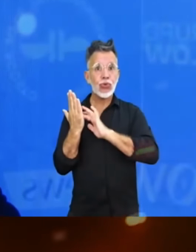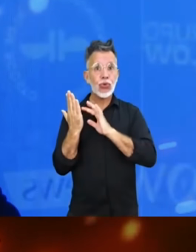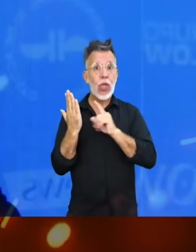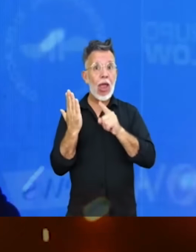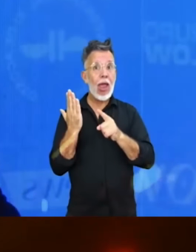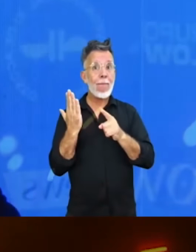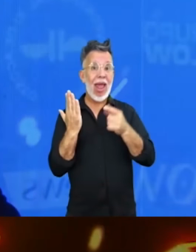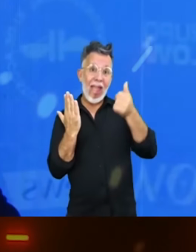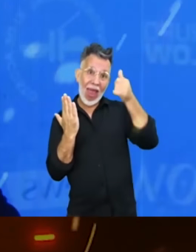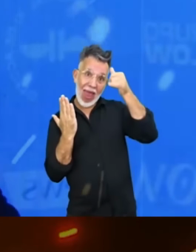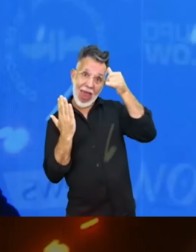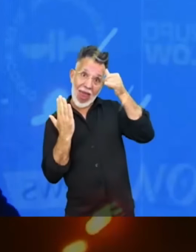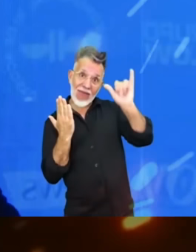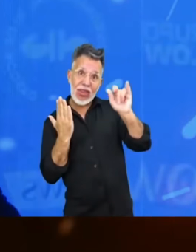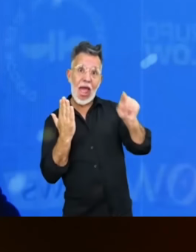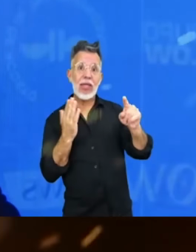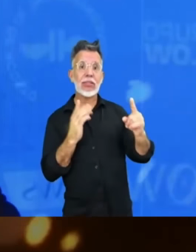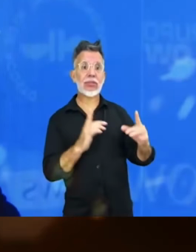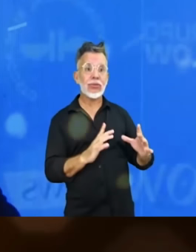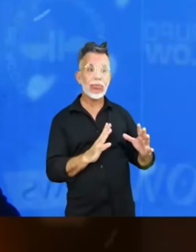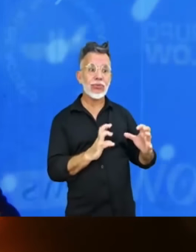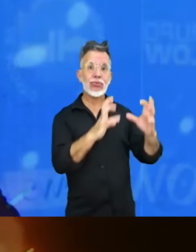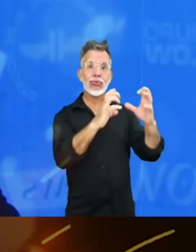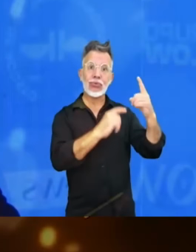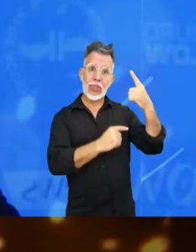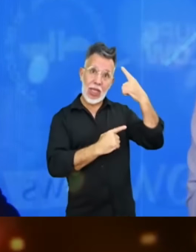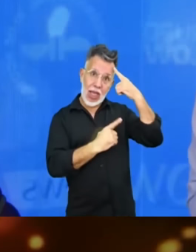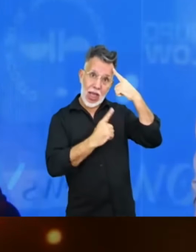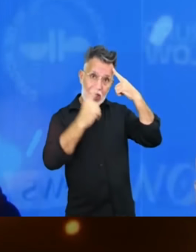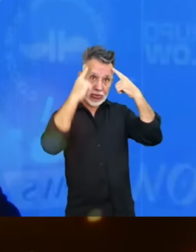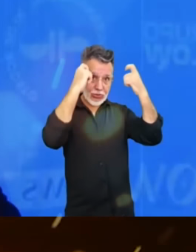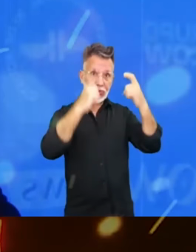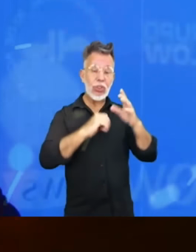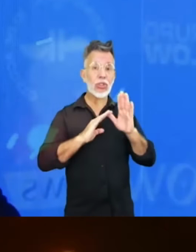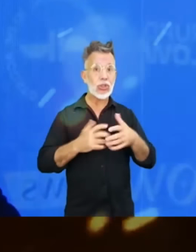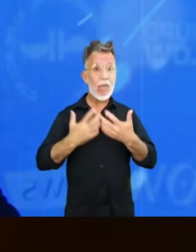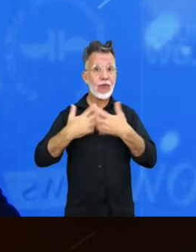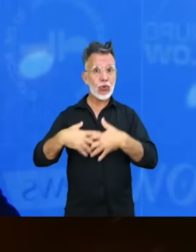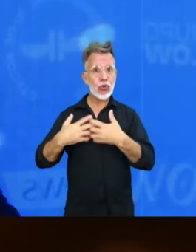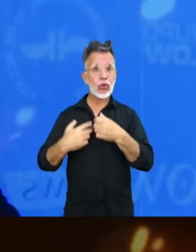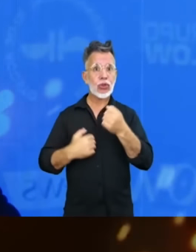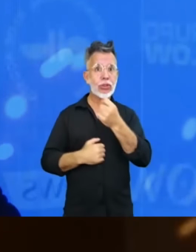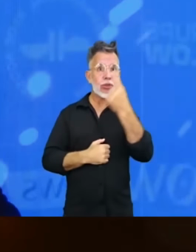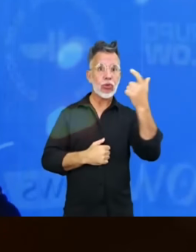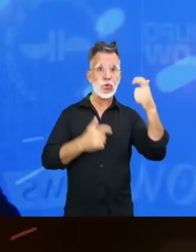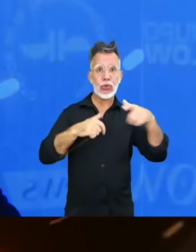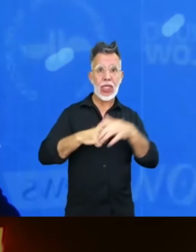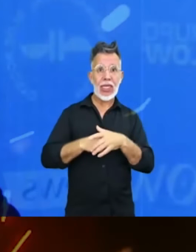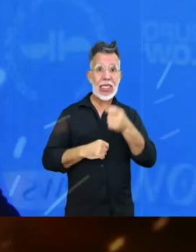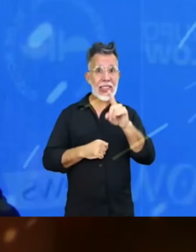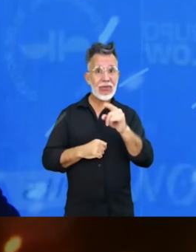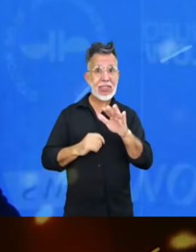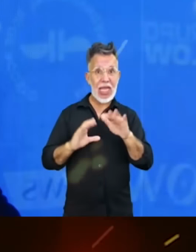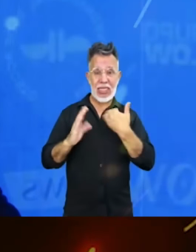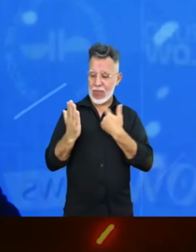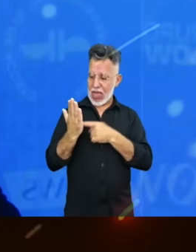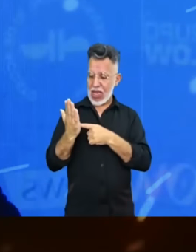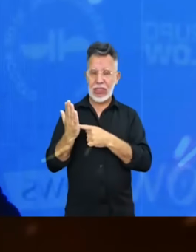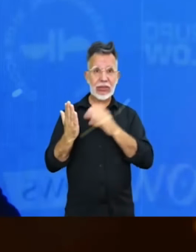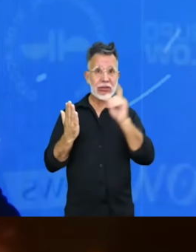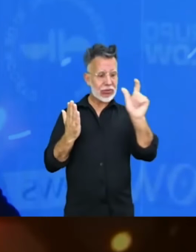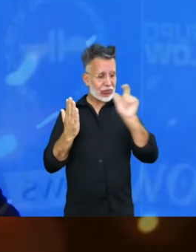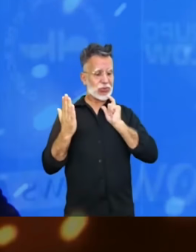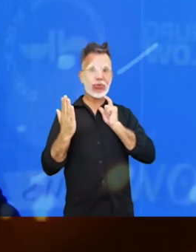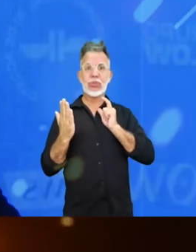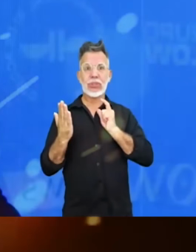algumas Nações e de fato se você receber qualquer ameaça que seja psicológico ou que seja agressão já vai ser cadastrado nisso pra gente